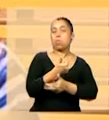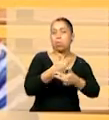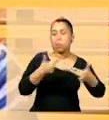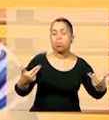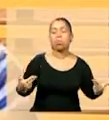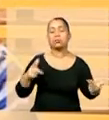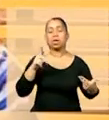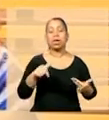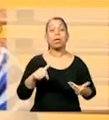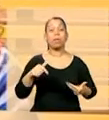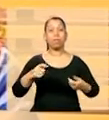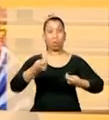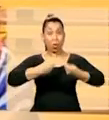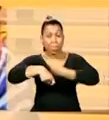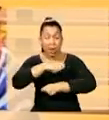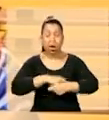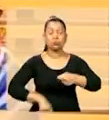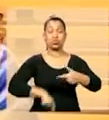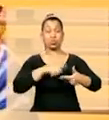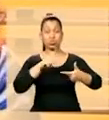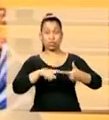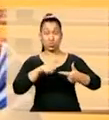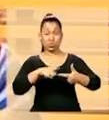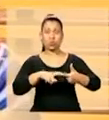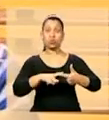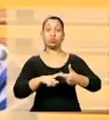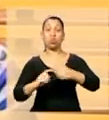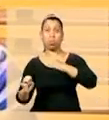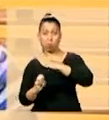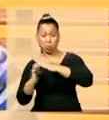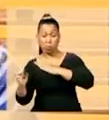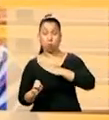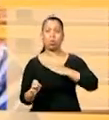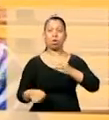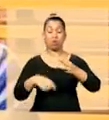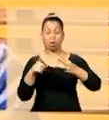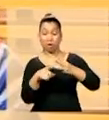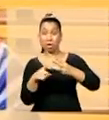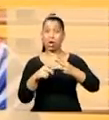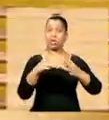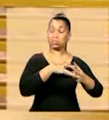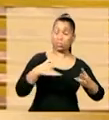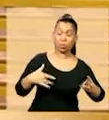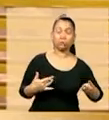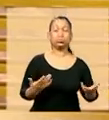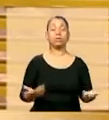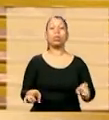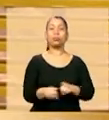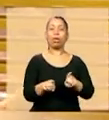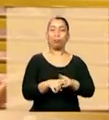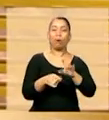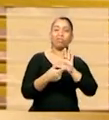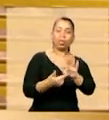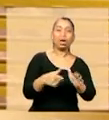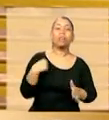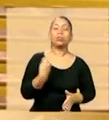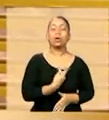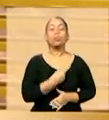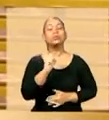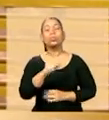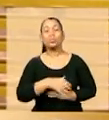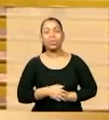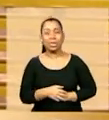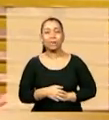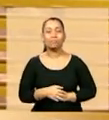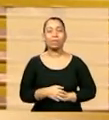Em segundo, nós temos o ramo da indústria. Em terceiro, da saúde. Isso também reflete um pouco, acho que, da nossa vocação